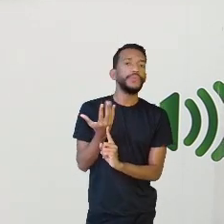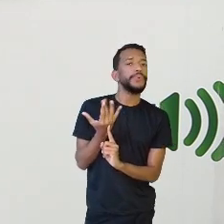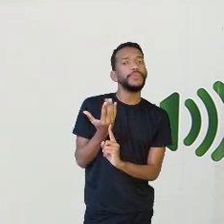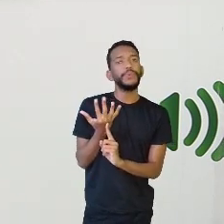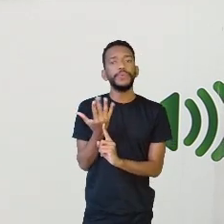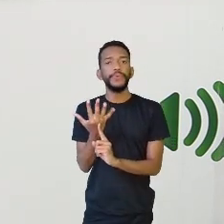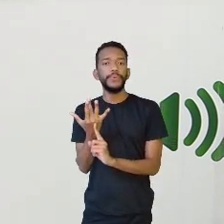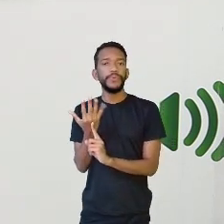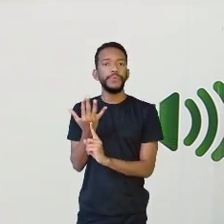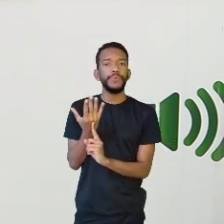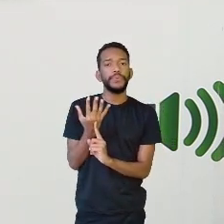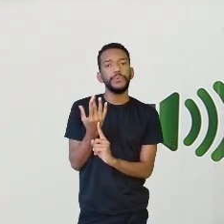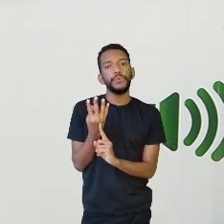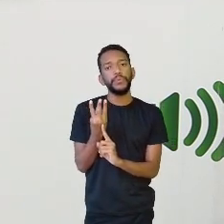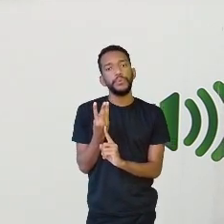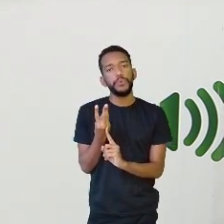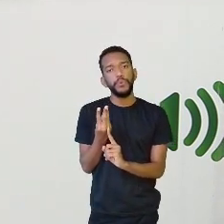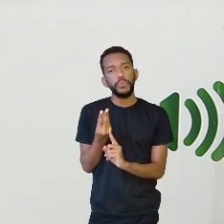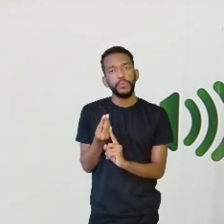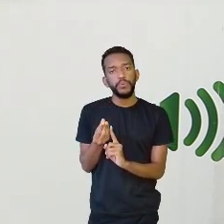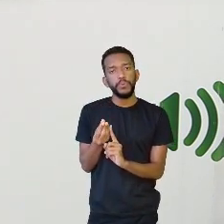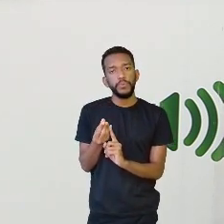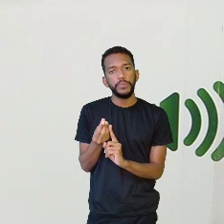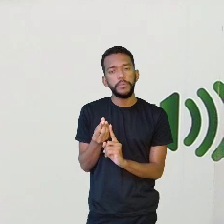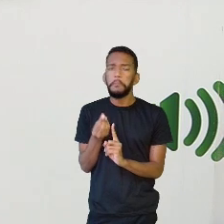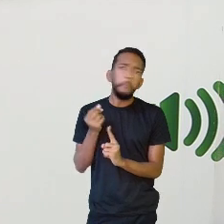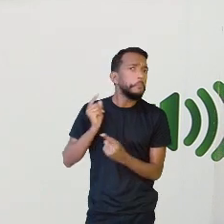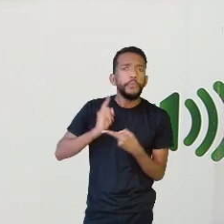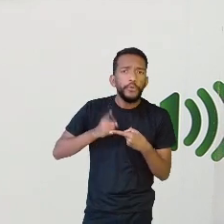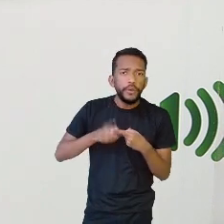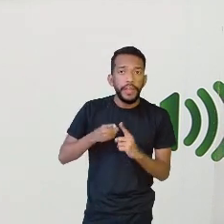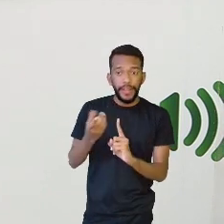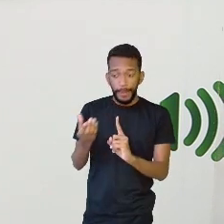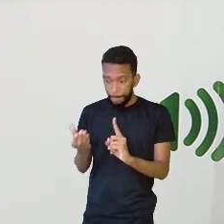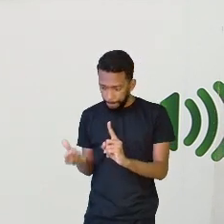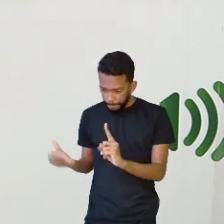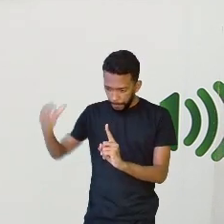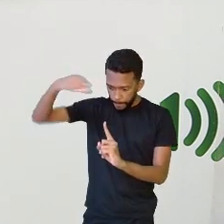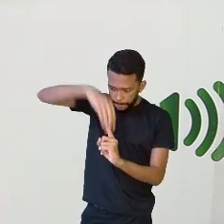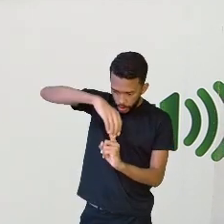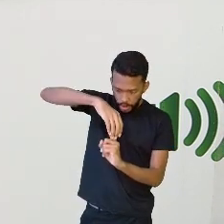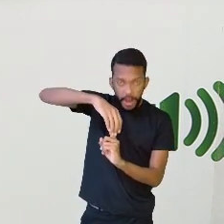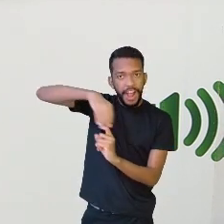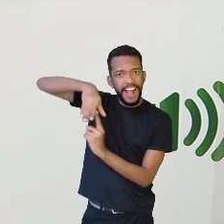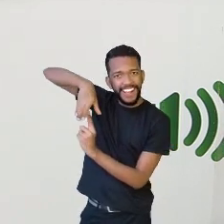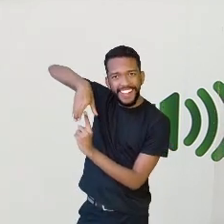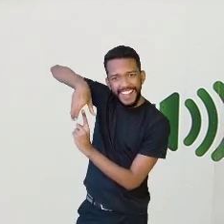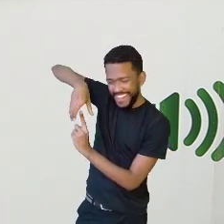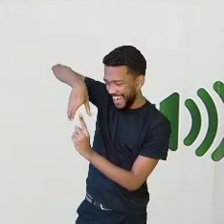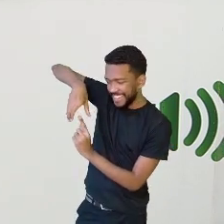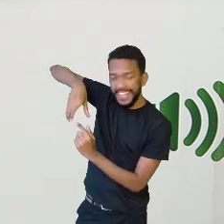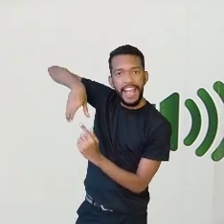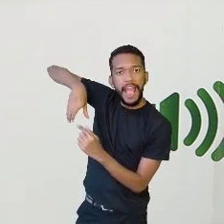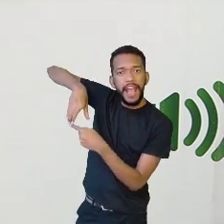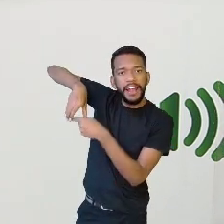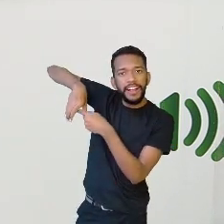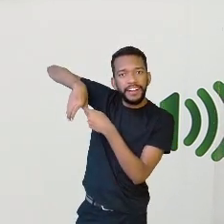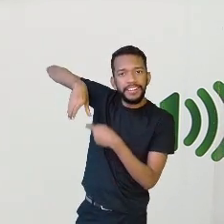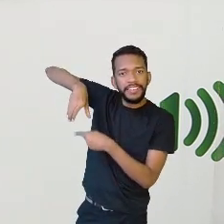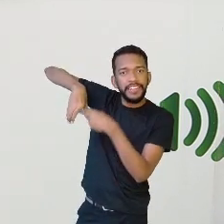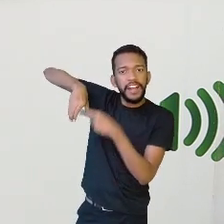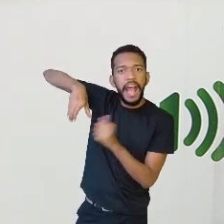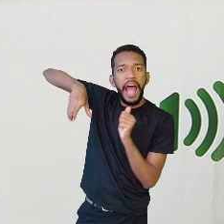acesa e depois ela para. Por quê? Porque naquele espaço em que ela está,